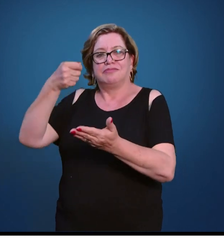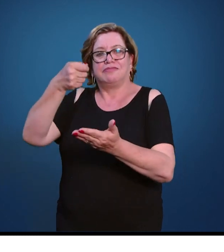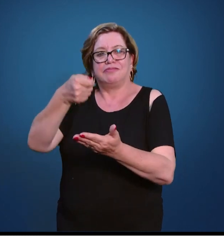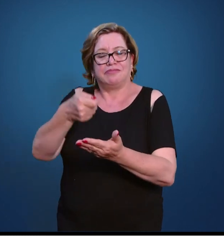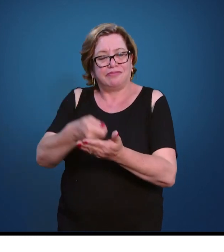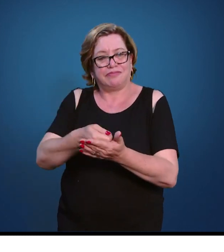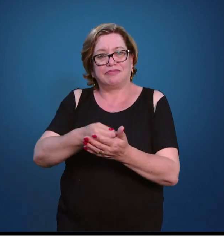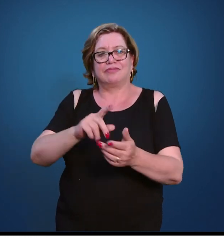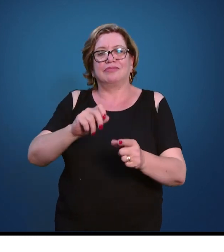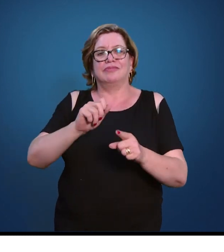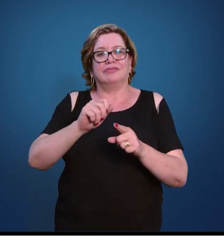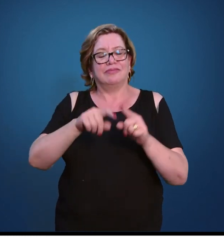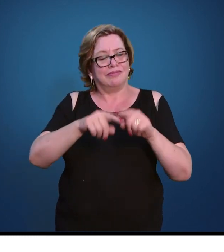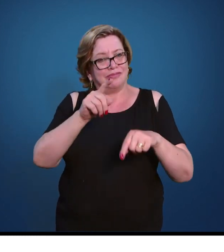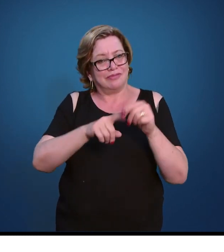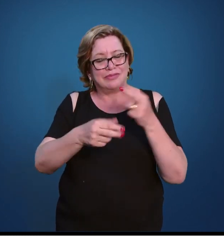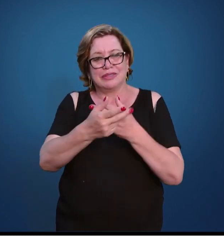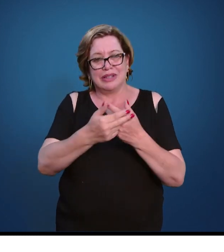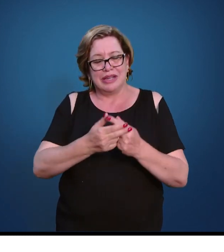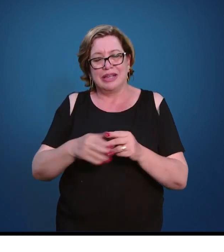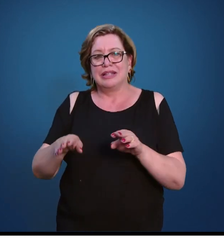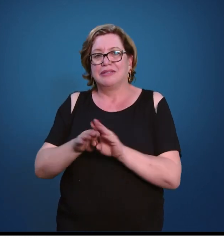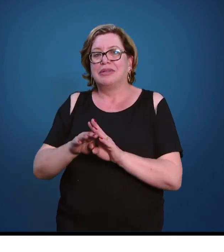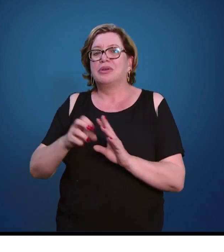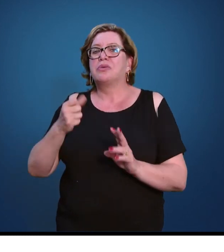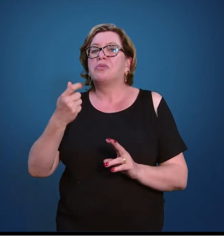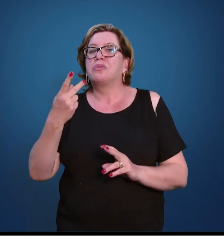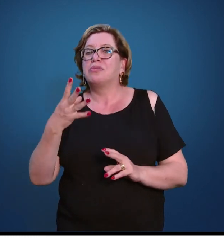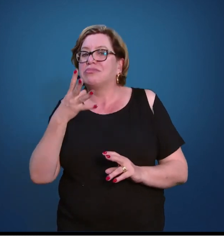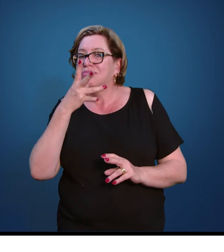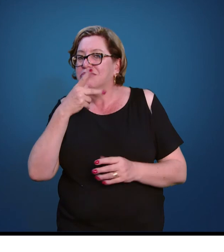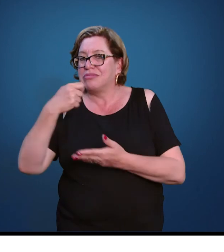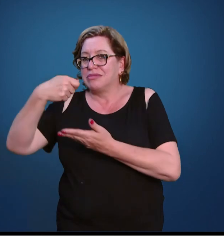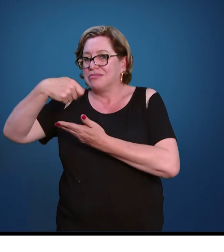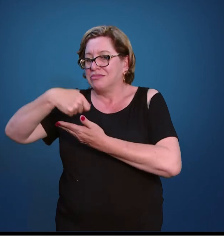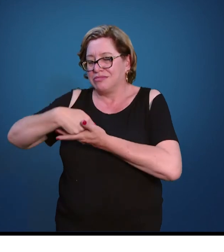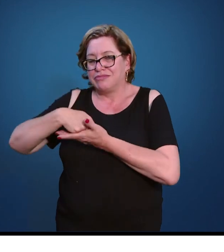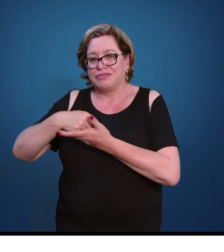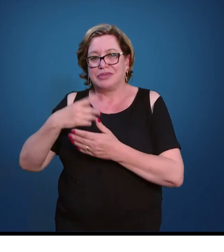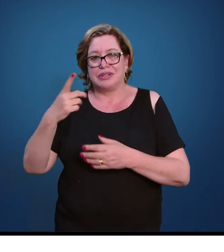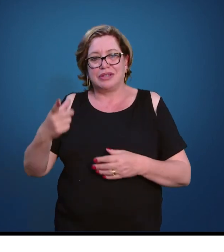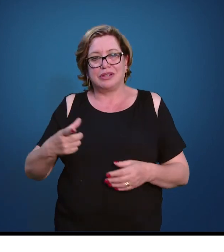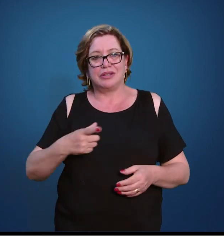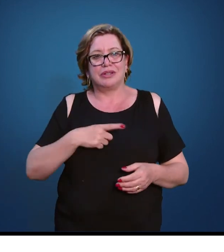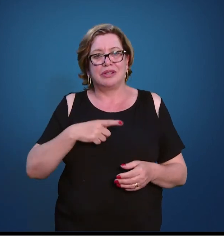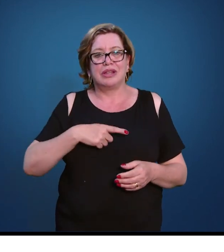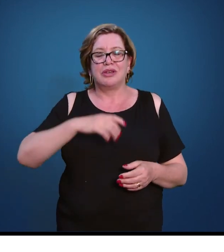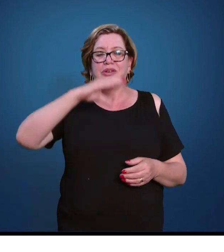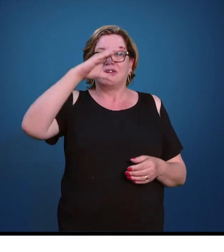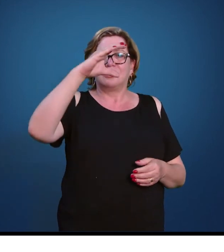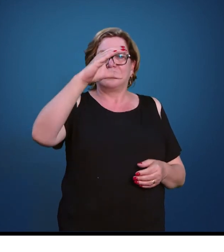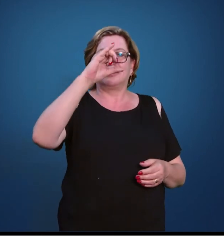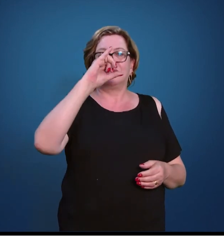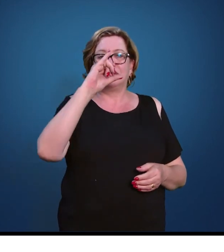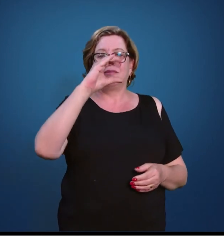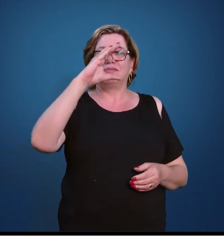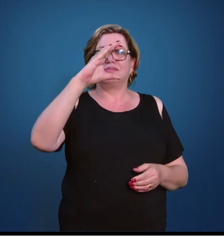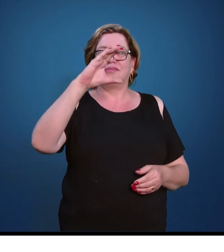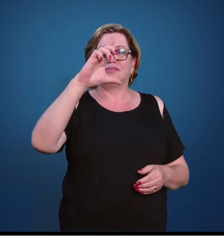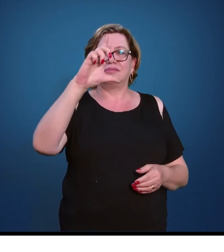meu fornecedor, mais o tempo que eu levo para receber do meu cliente, eu tenho o ciclo financeiro da